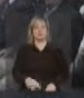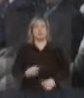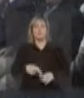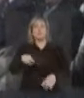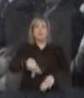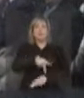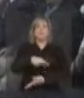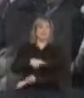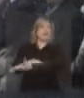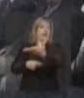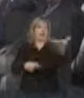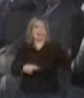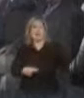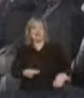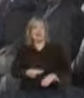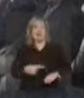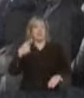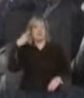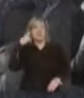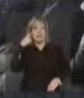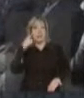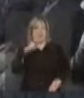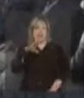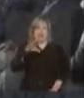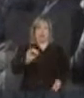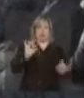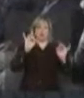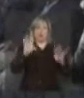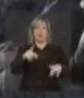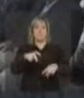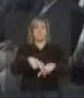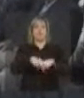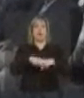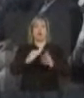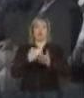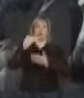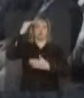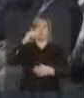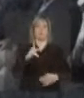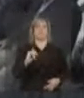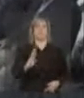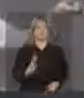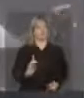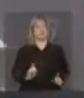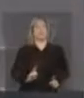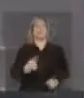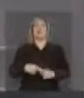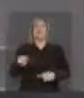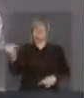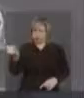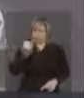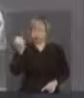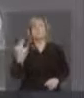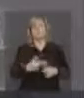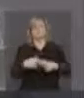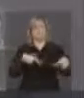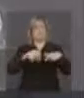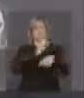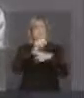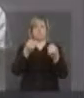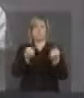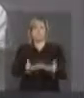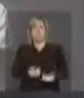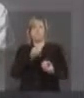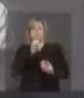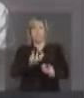crescimento do PIB. O crescimento do PIB é fundamental, porque ele garante emprego, mas ele tem de